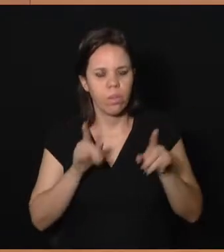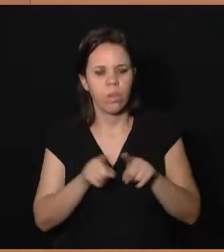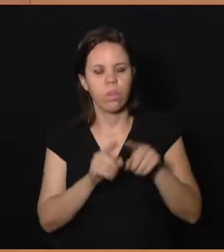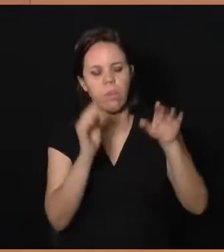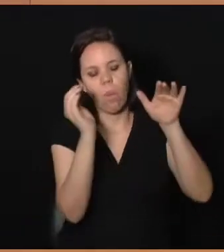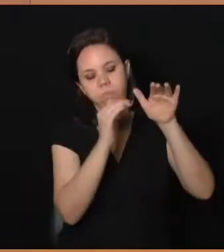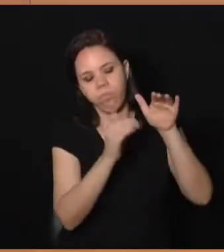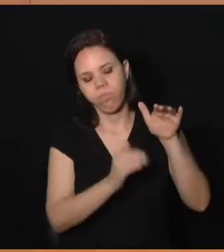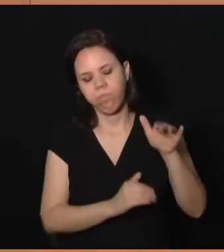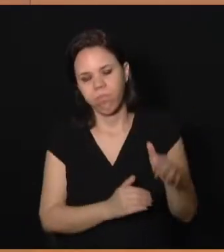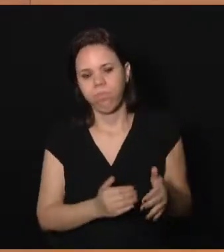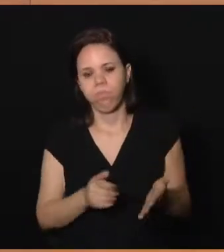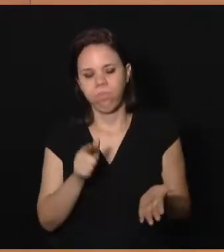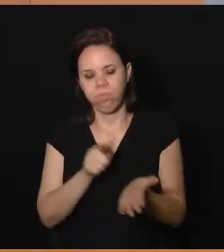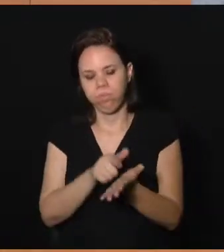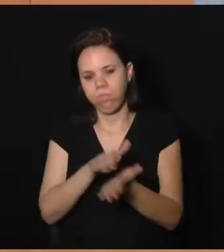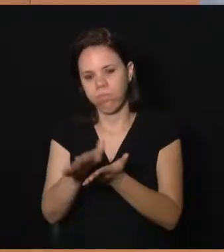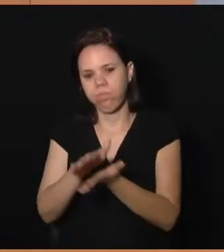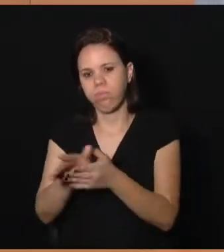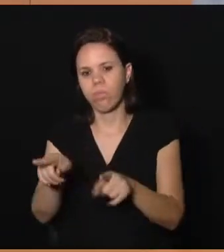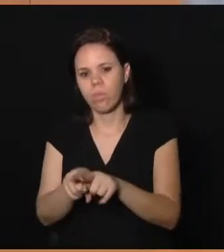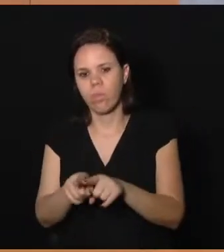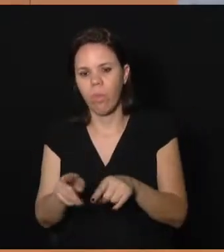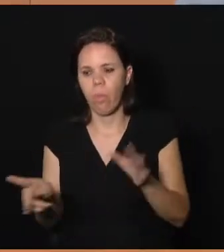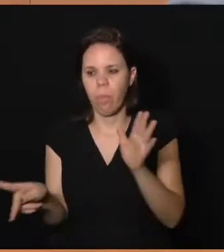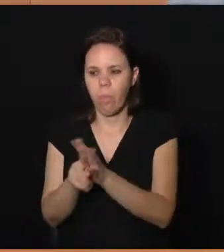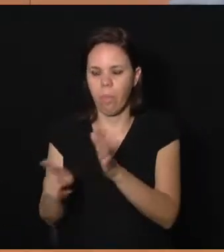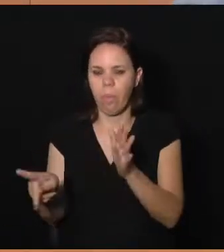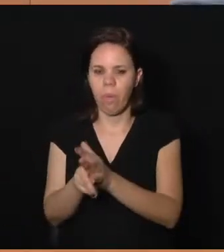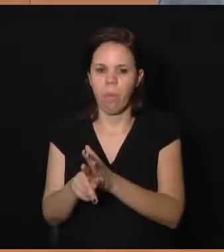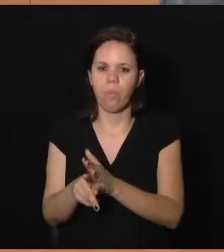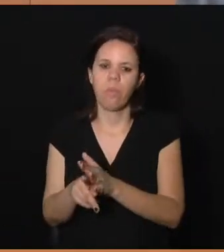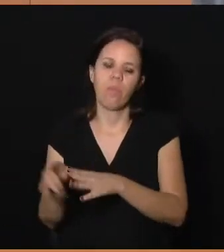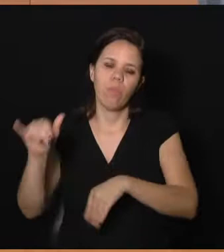armazéns, depositários, o próprio aeroporto, né?